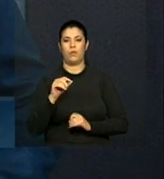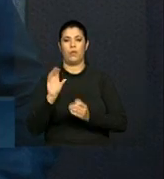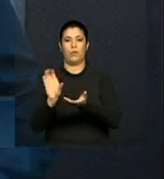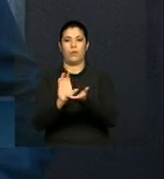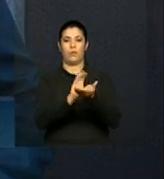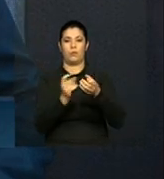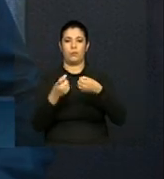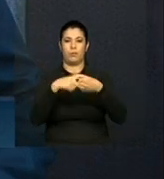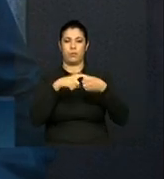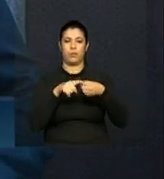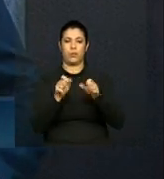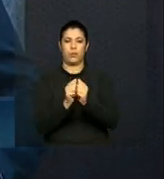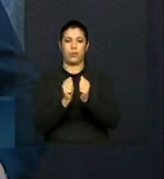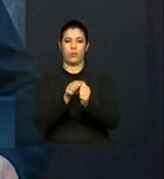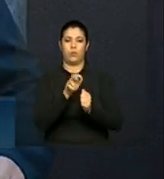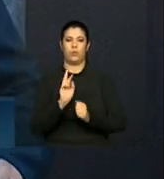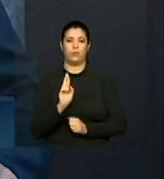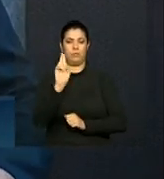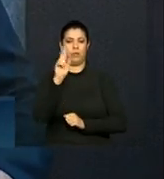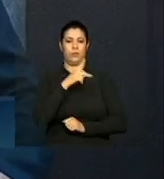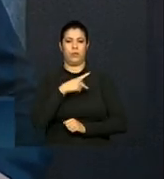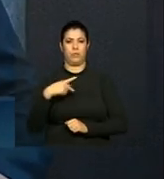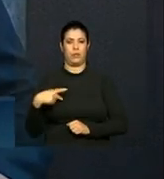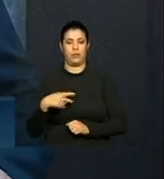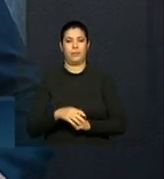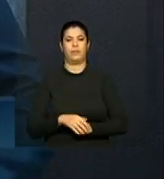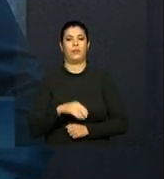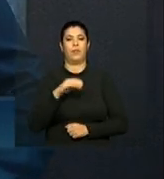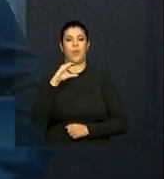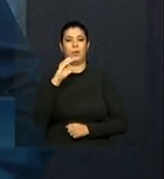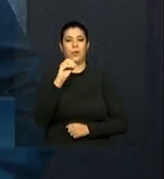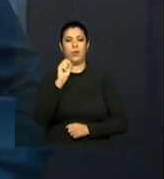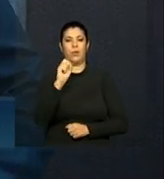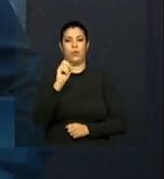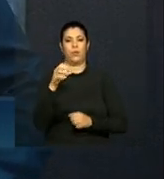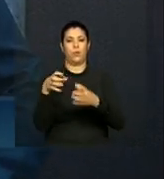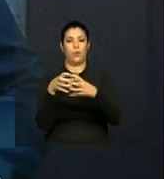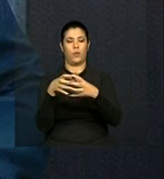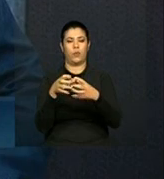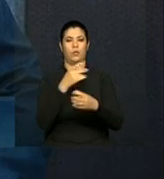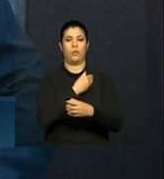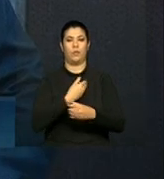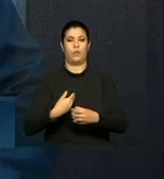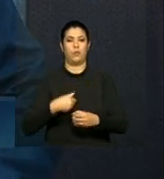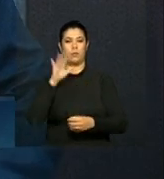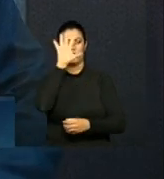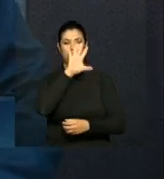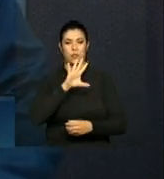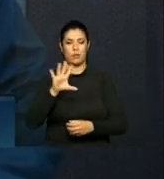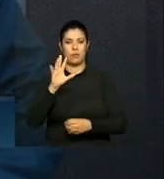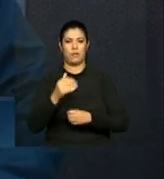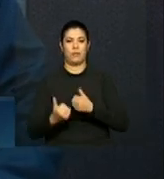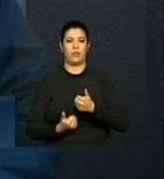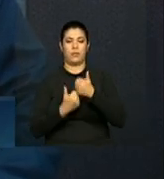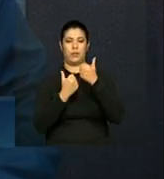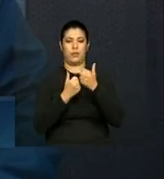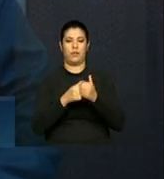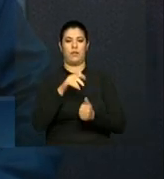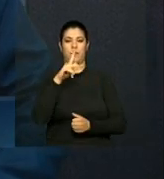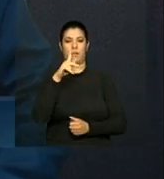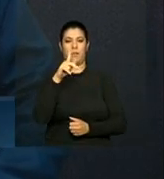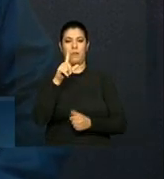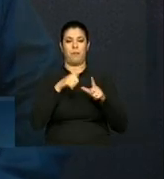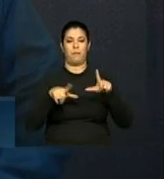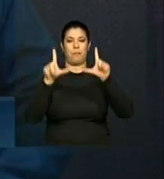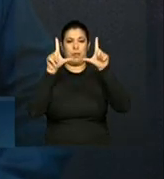com seus respectivos presidentes. Consórcio Público de Desenvolvimento Sustentável, Portal do Sertão, presidido pelo